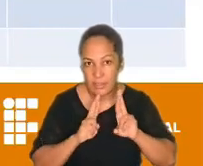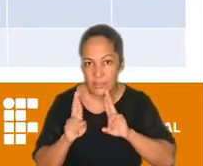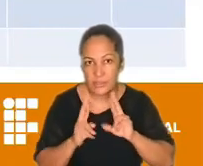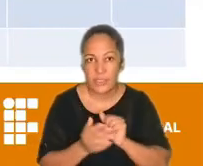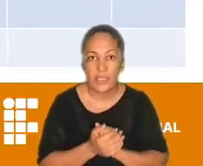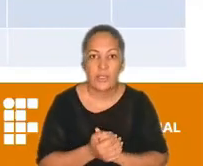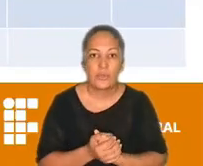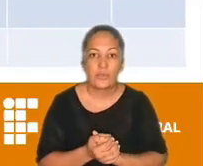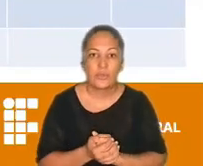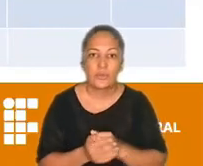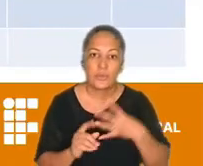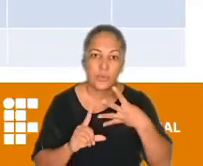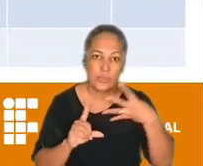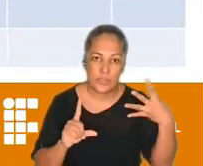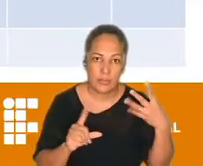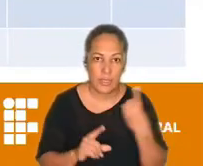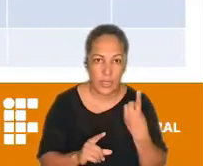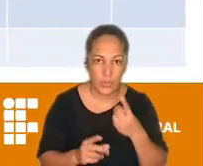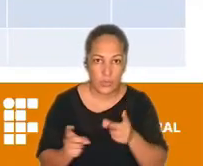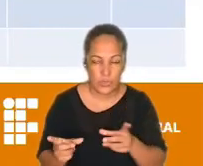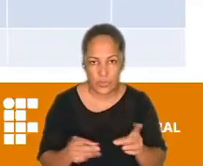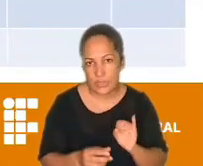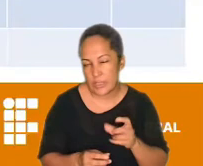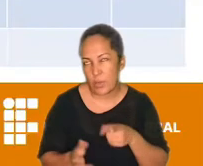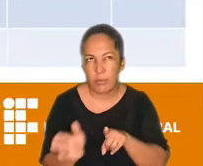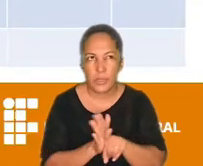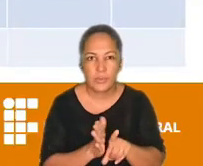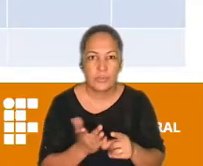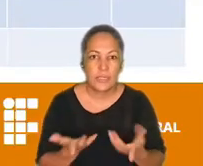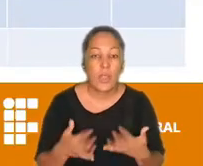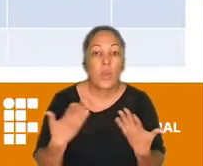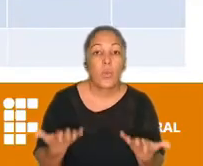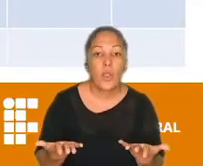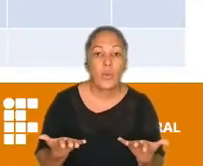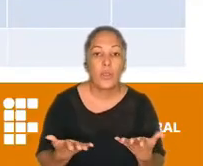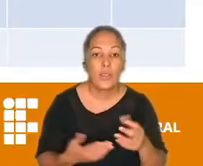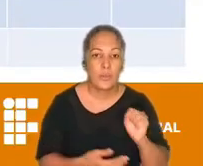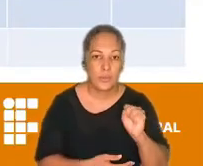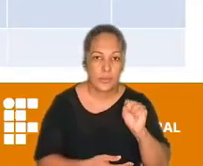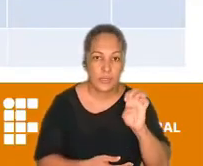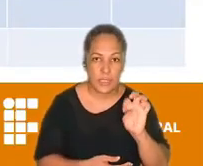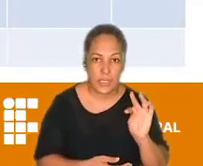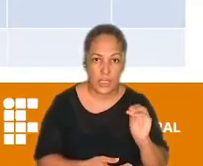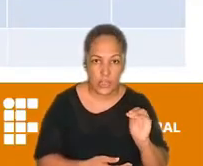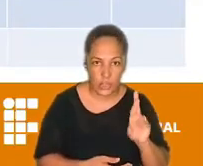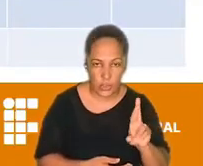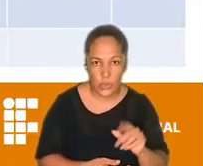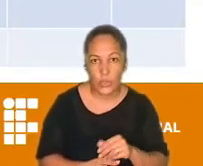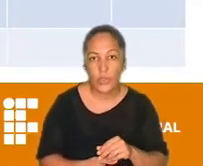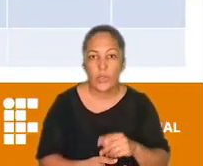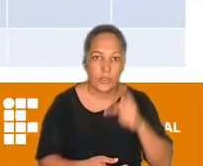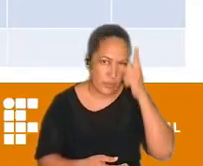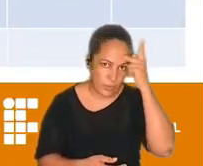número 1 de vendas. Então, se eu perguntar por assim, qual é o setor do funcionário Jackson, o setor do funcionário Jackson